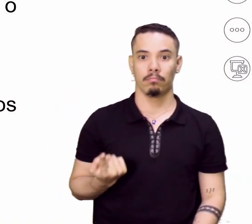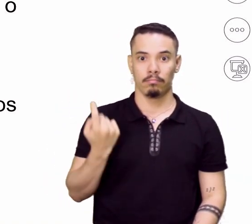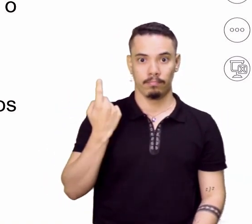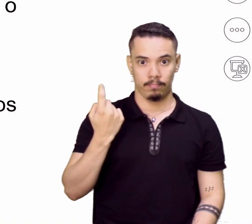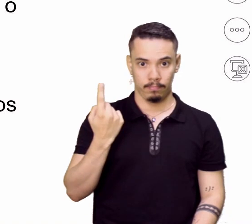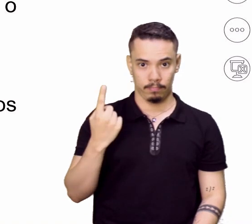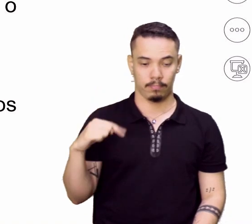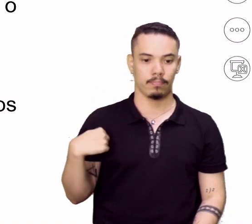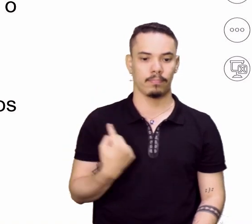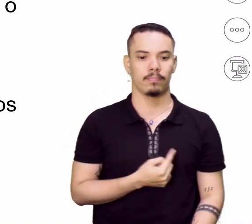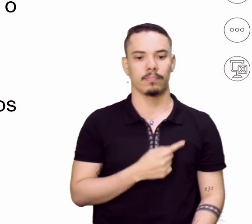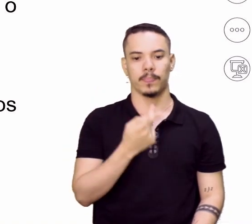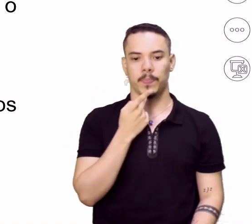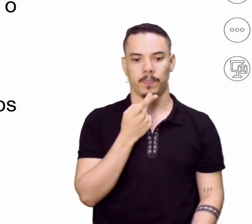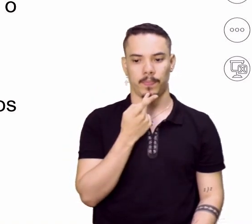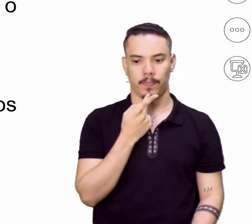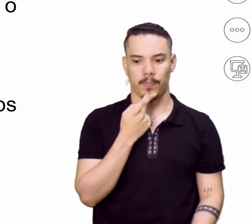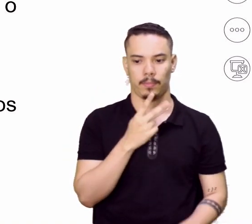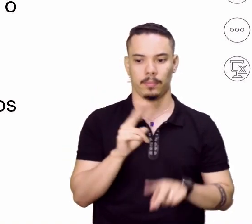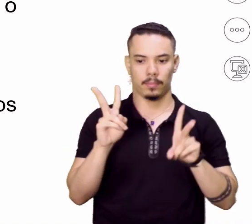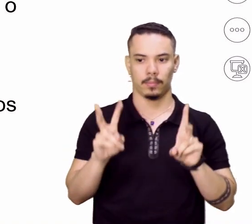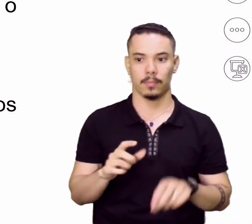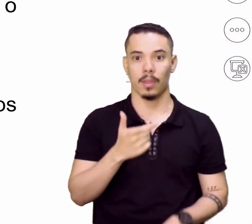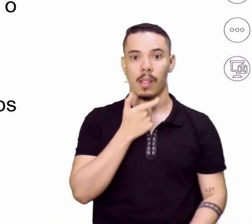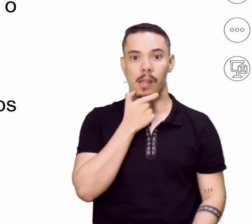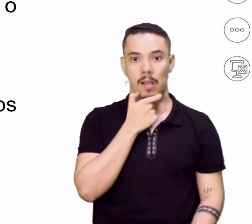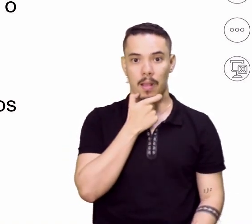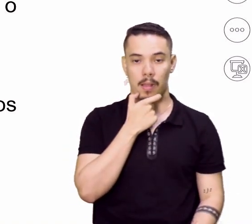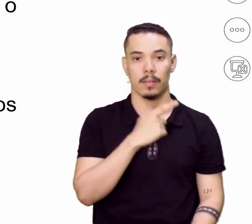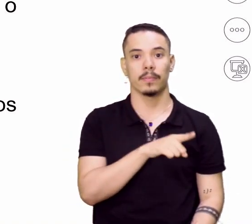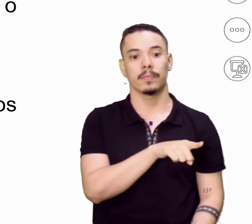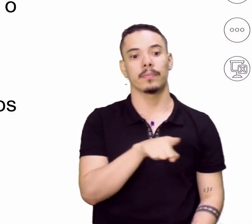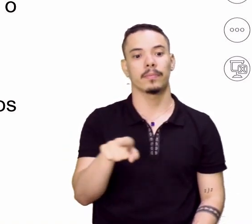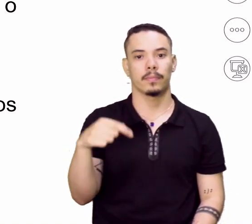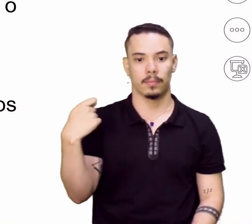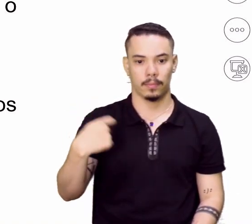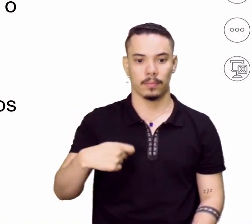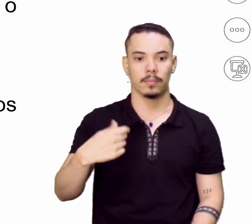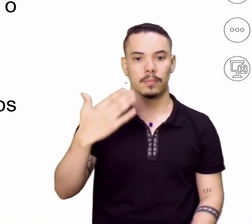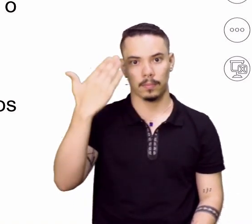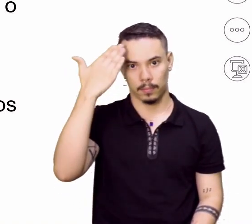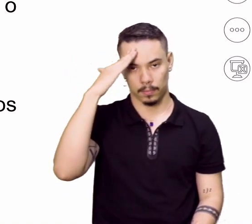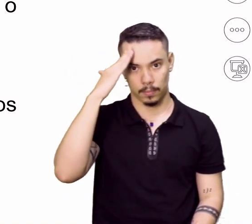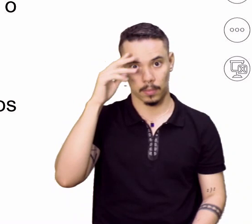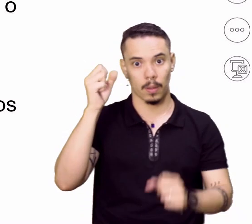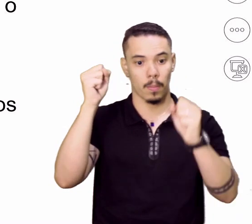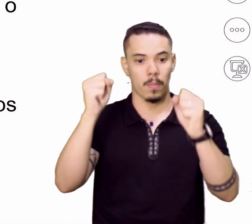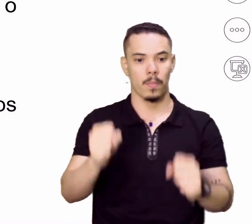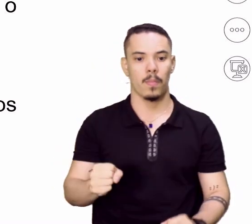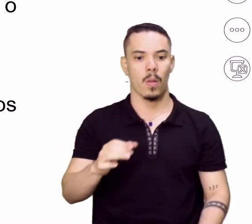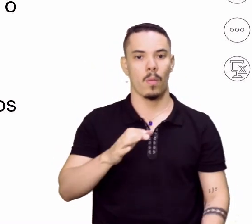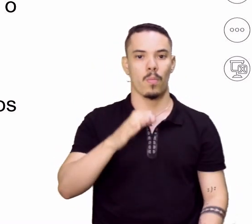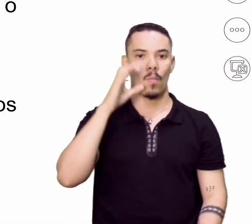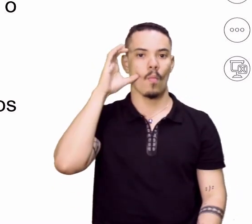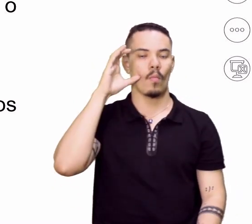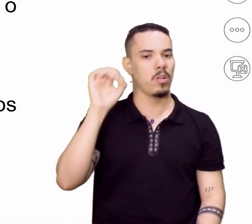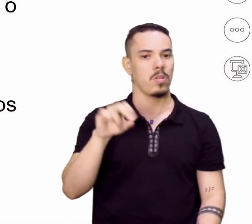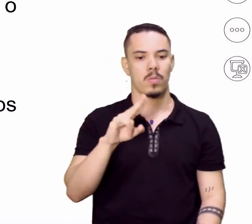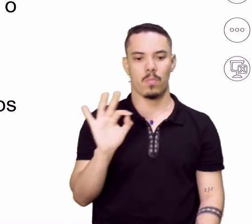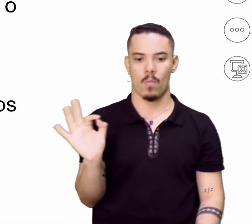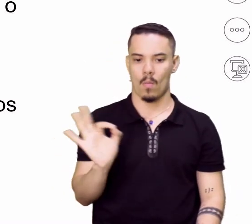nós estamos falando sobre o inglês também, você tem que entender que no inglês você pode omitir ou não, por isso que ele está aí